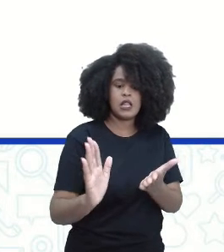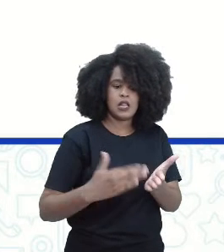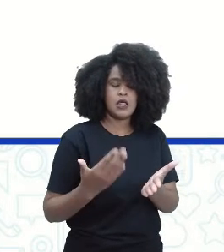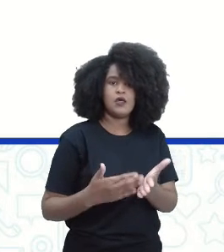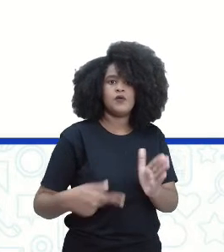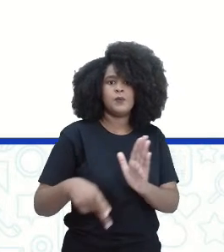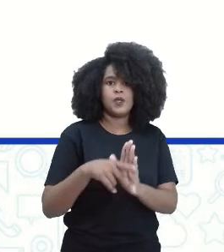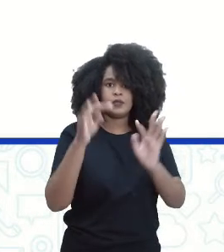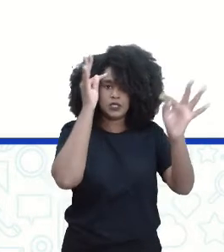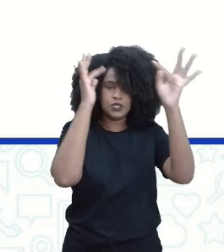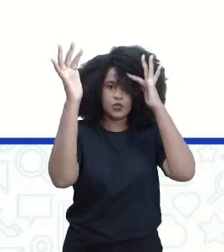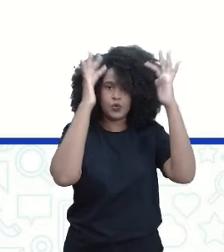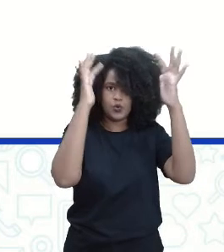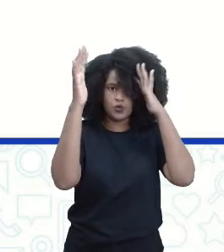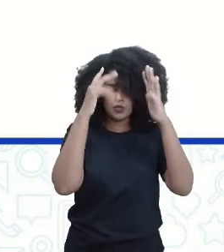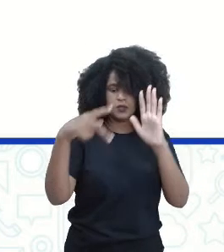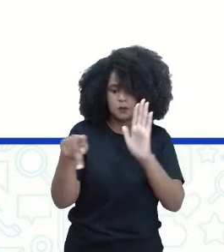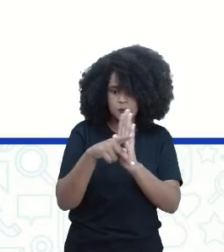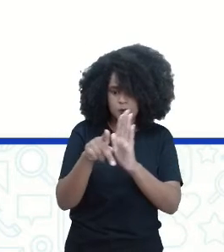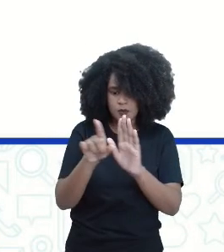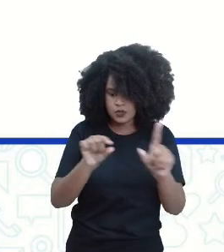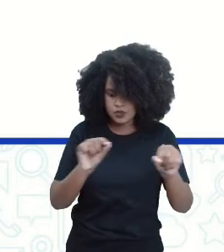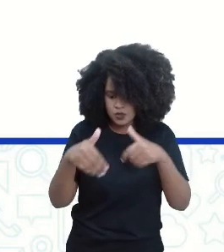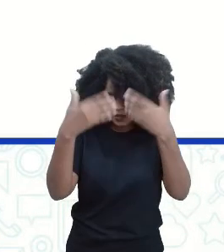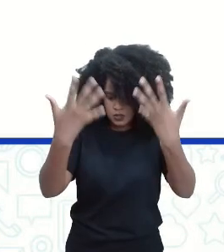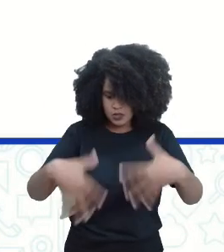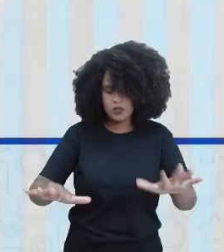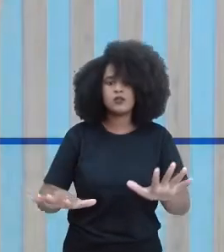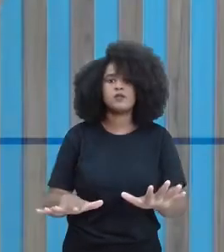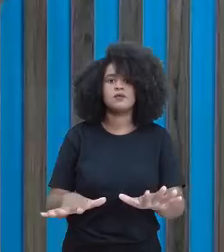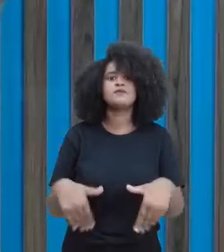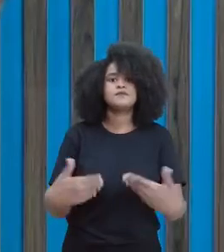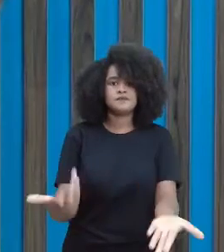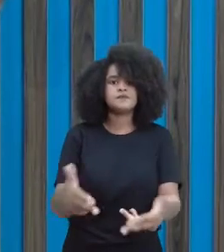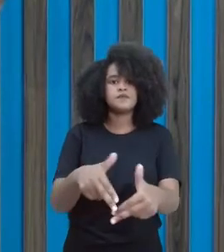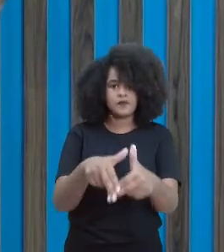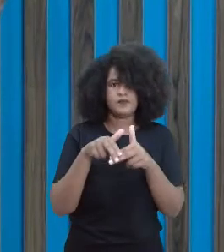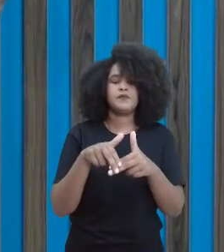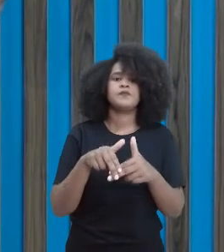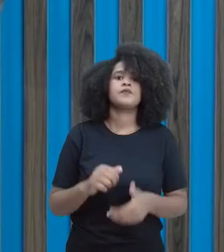Teoria Evolutiva com base na seleção natural, tá? E aí,